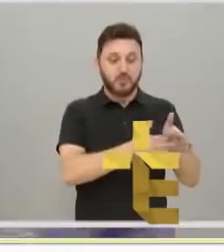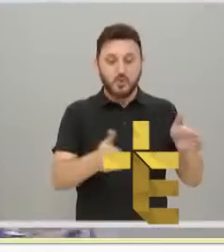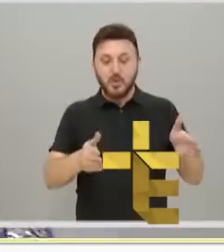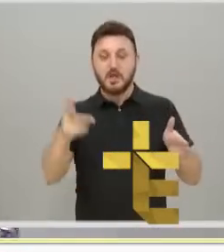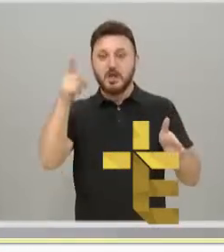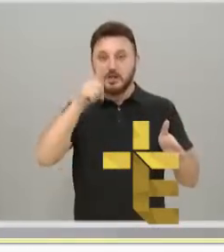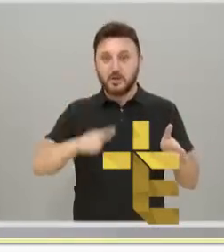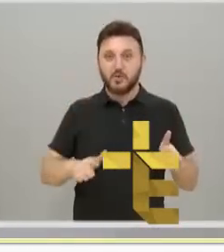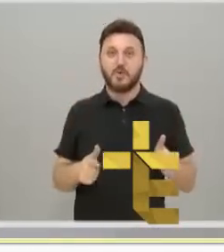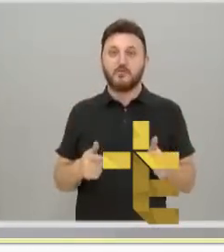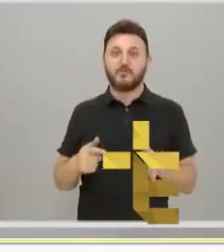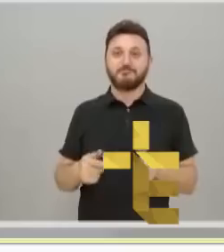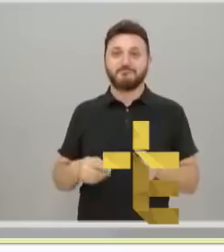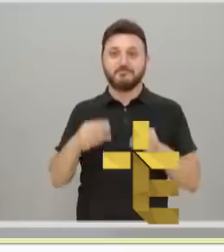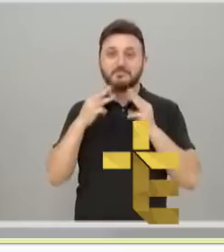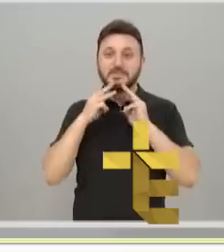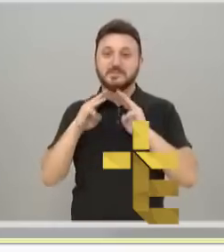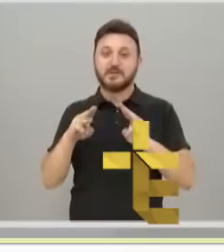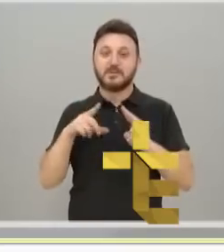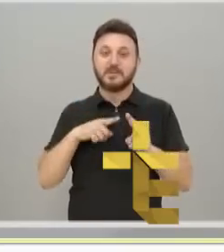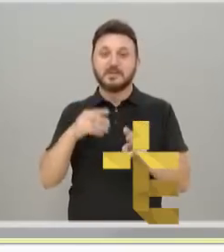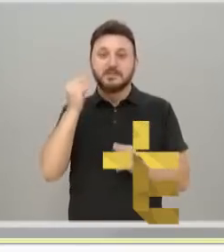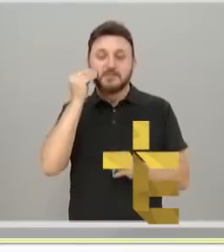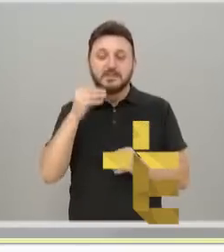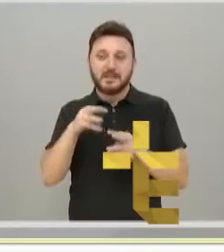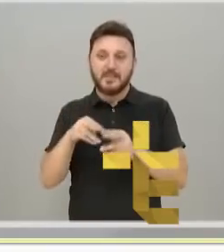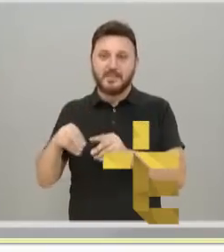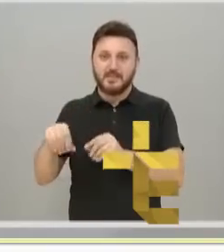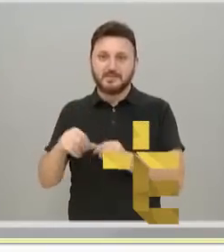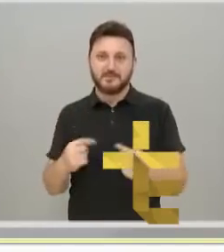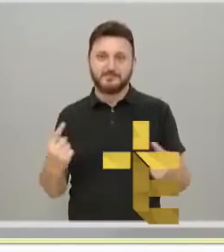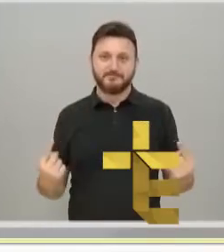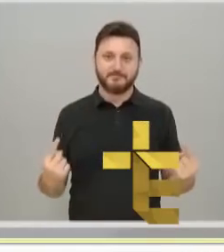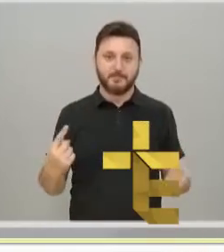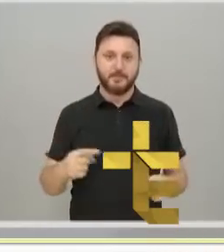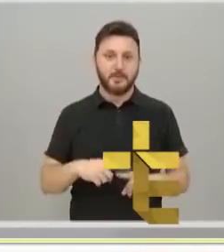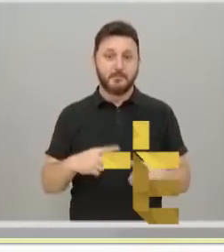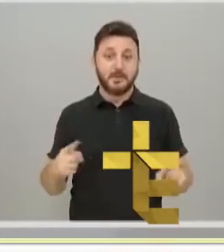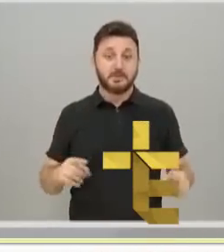Mas na noite escura de Jesus, ele entendeu